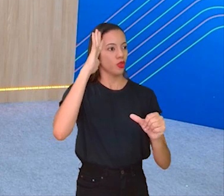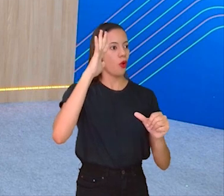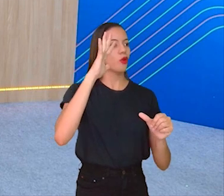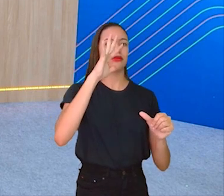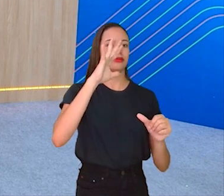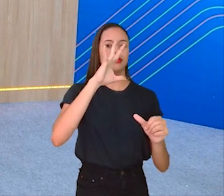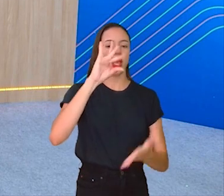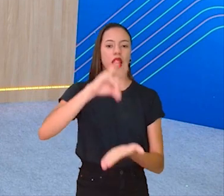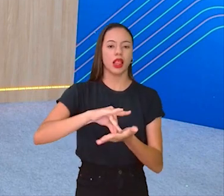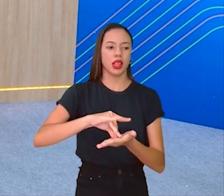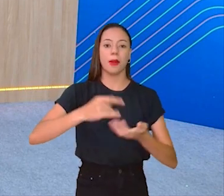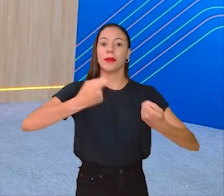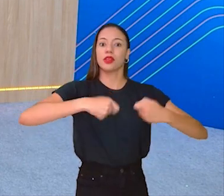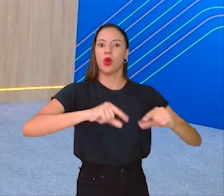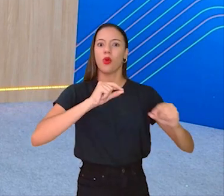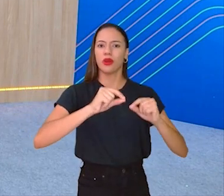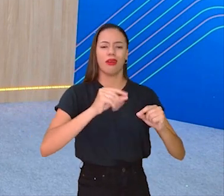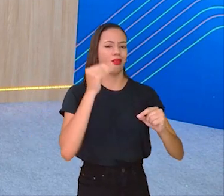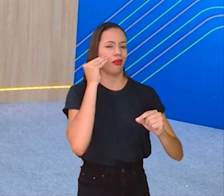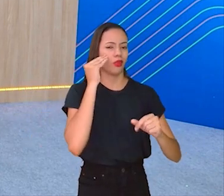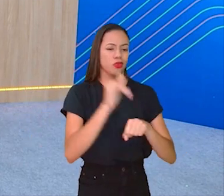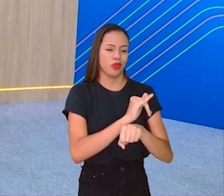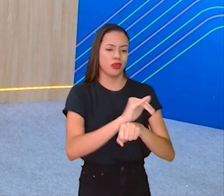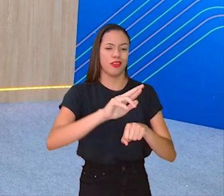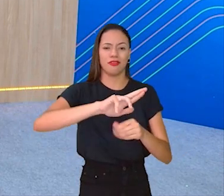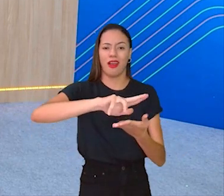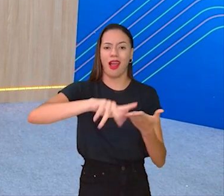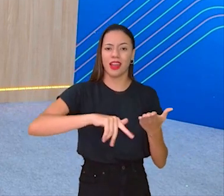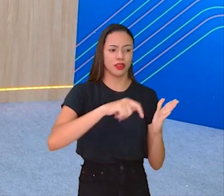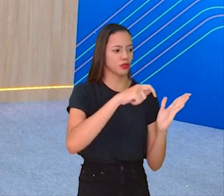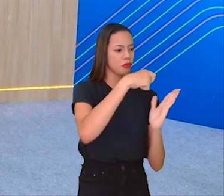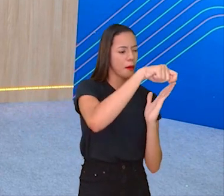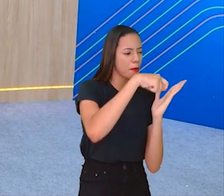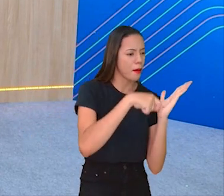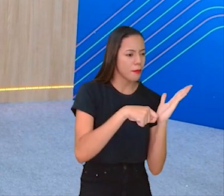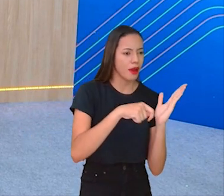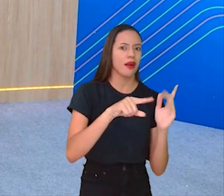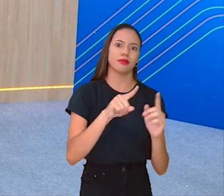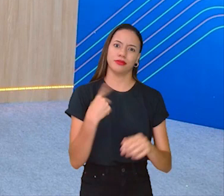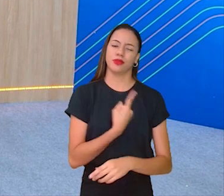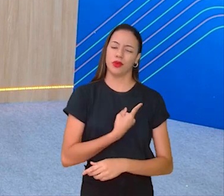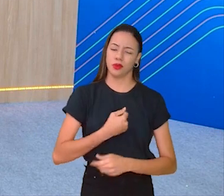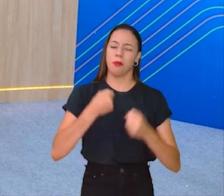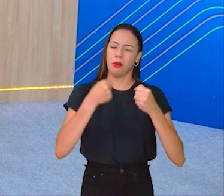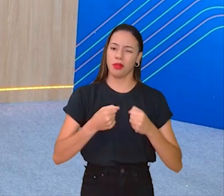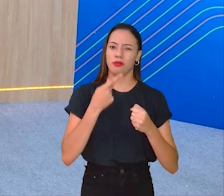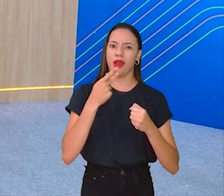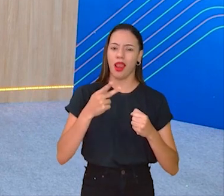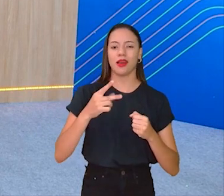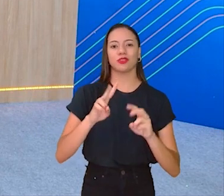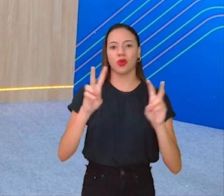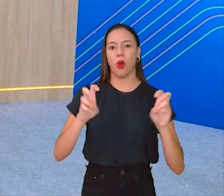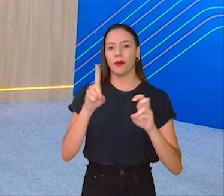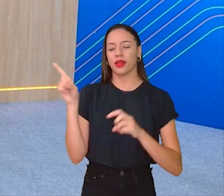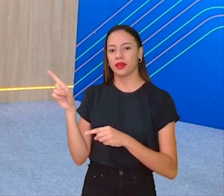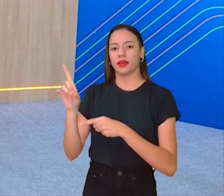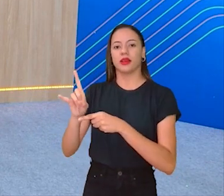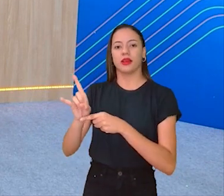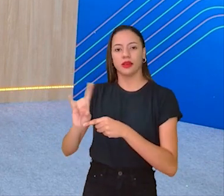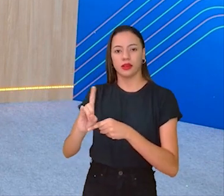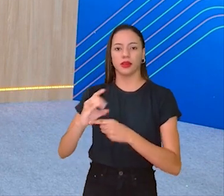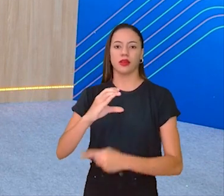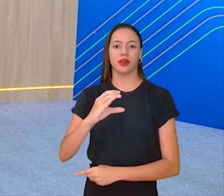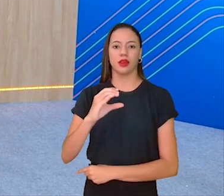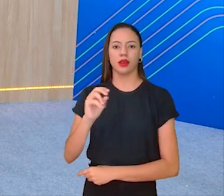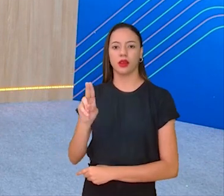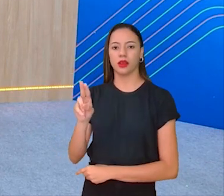papel. Ela tentou várias estratégias. A gente poderia debater muito a respeito desse curta. E seria assim, muito bacana ver assim, as impressões